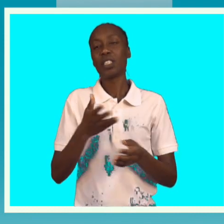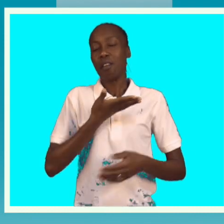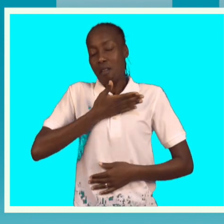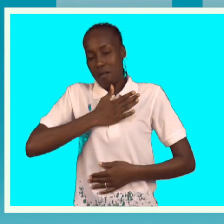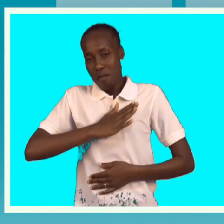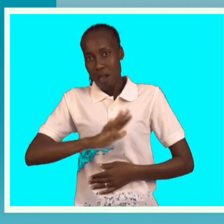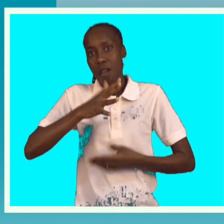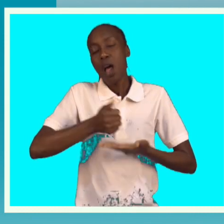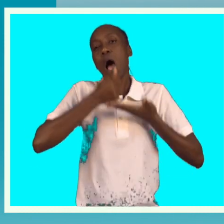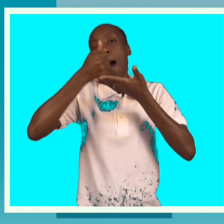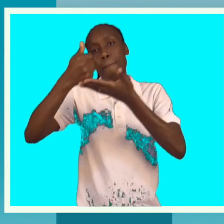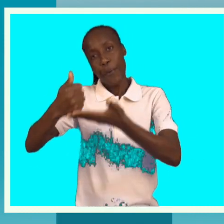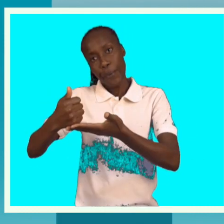em necessidade, estão a precisar.